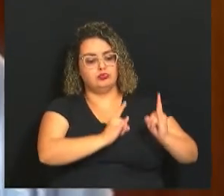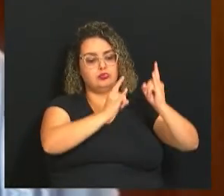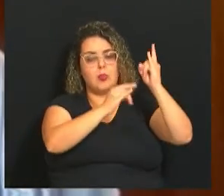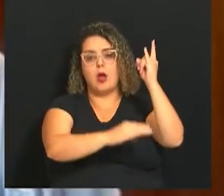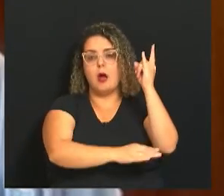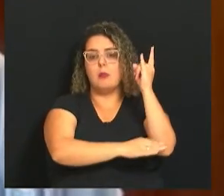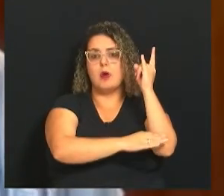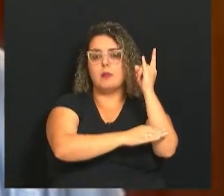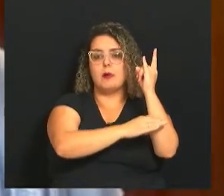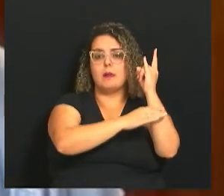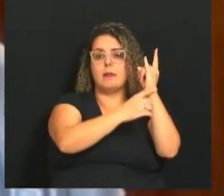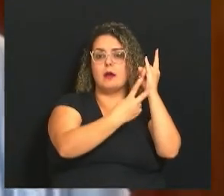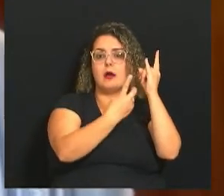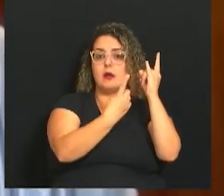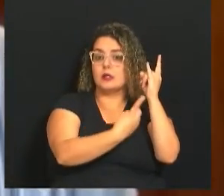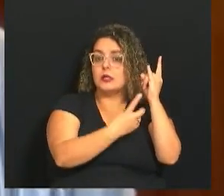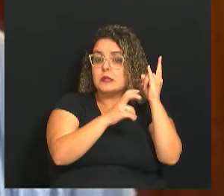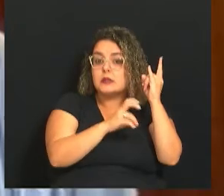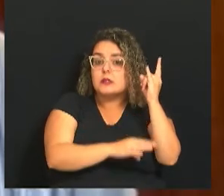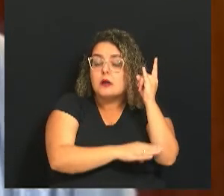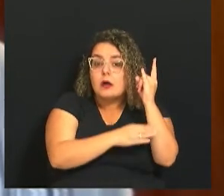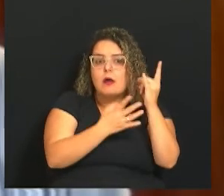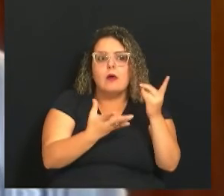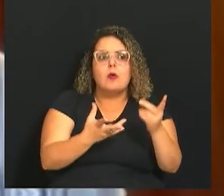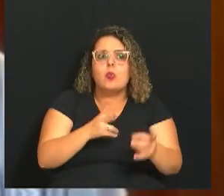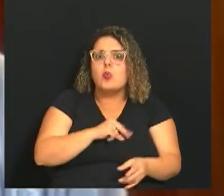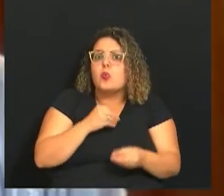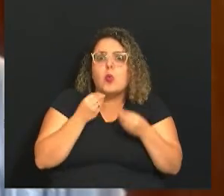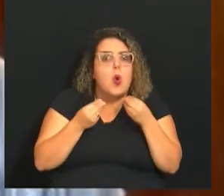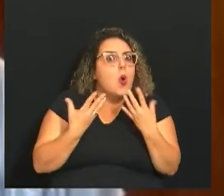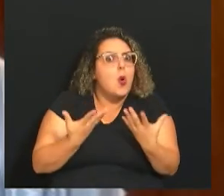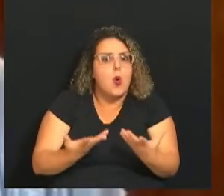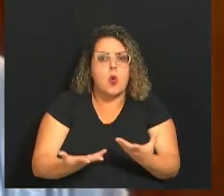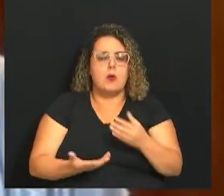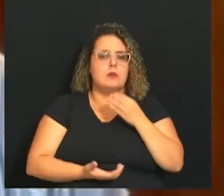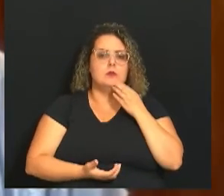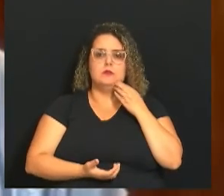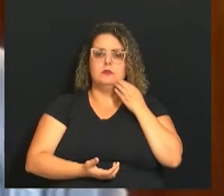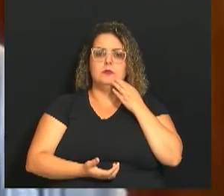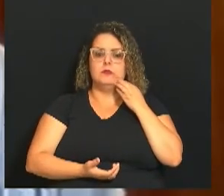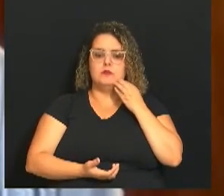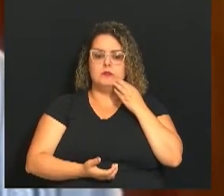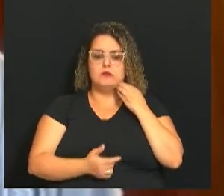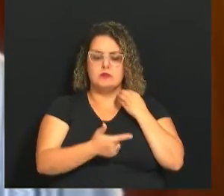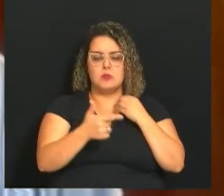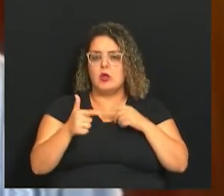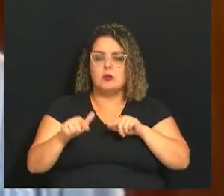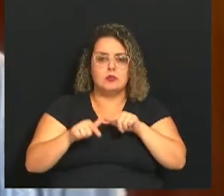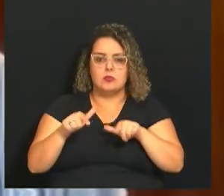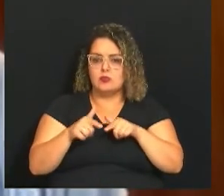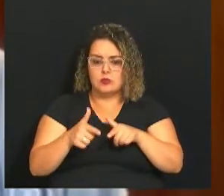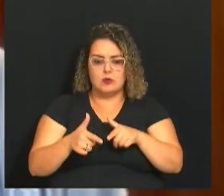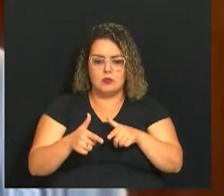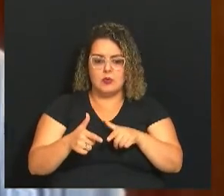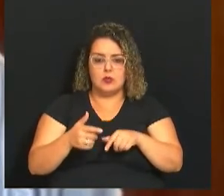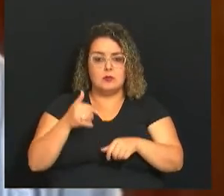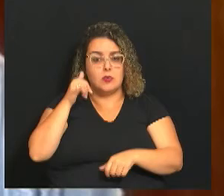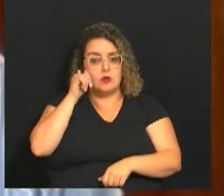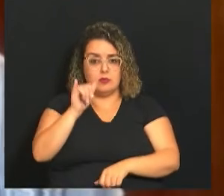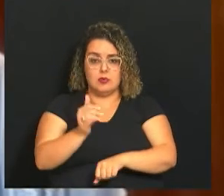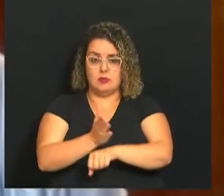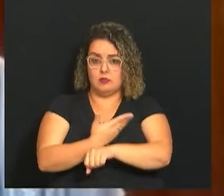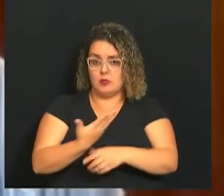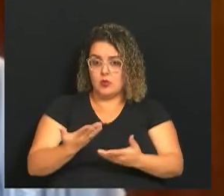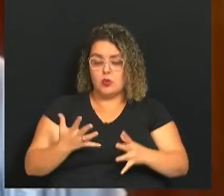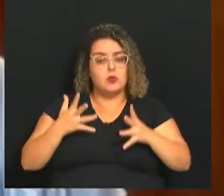um prédio. Aí você fala, como pode? Né? Se não tem um trabalho de prevenção, se você não informa essa pessoa, todo o